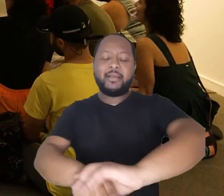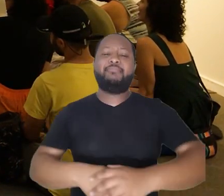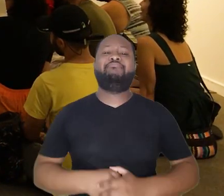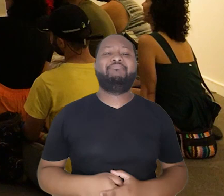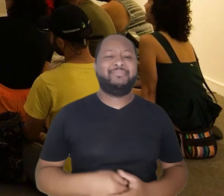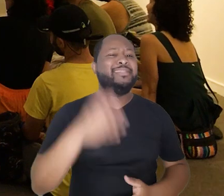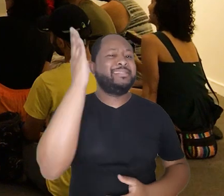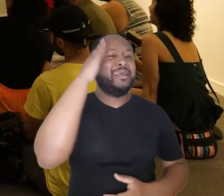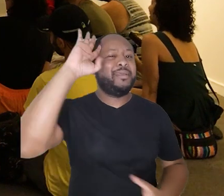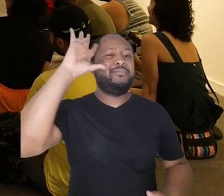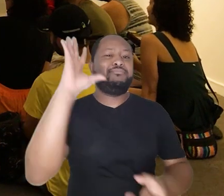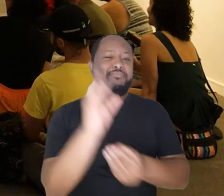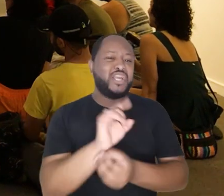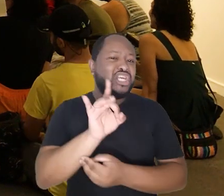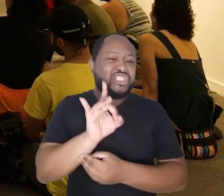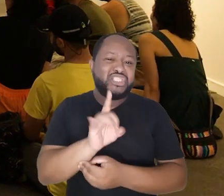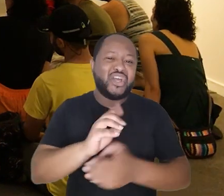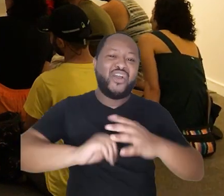esticando, eu desconfiei.